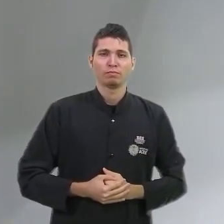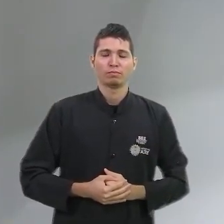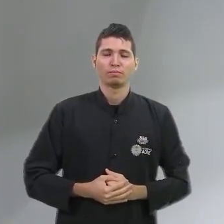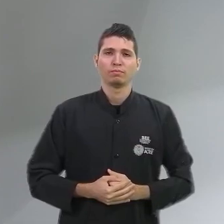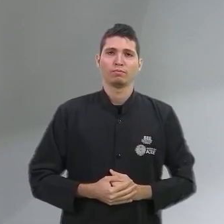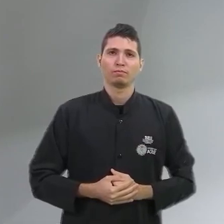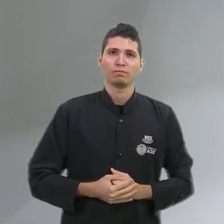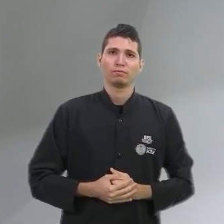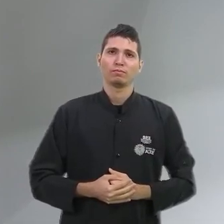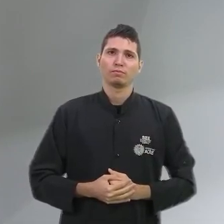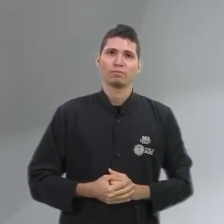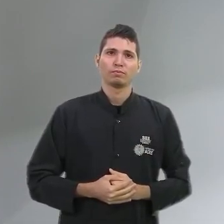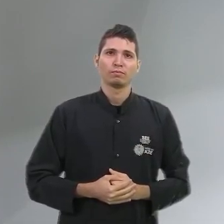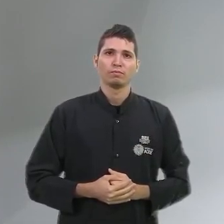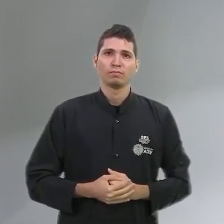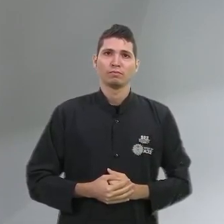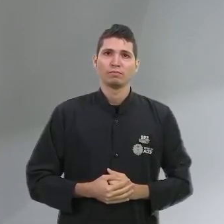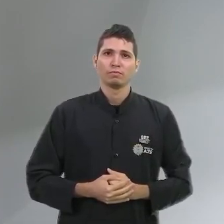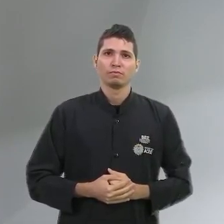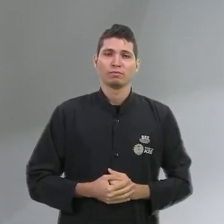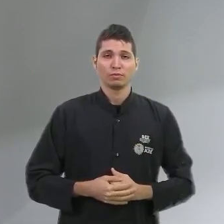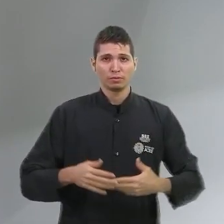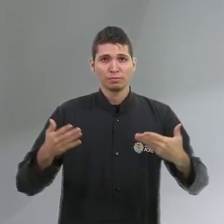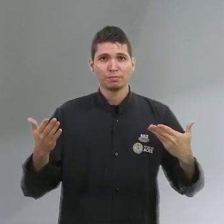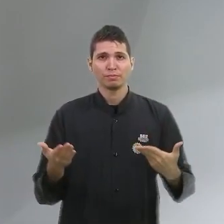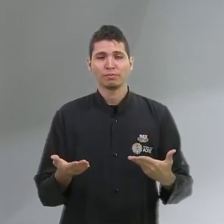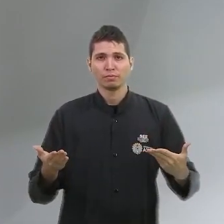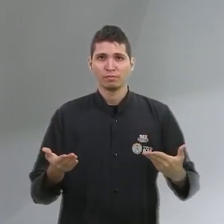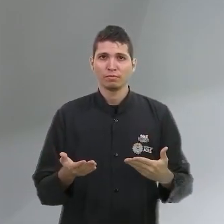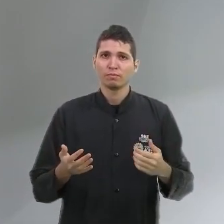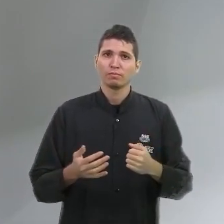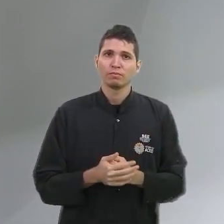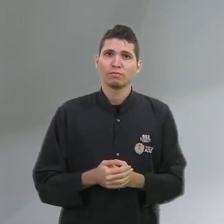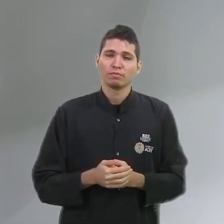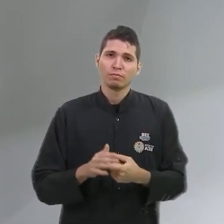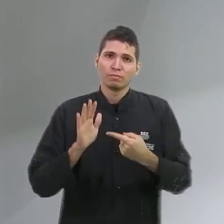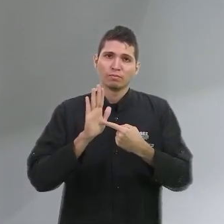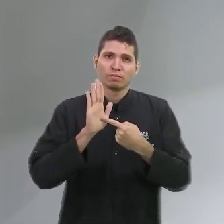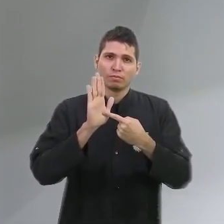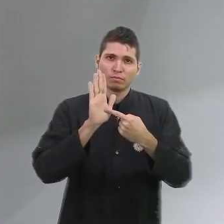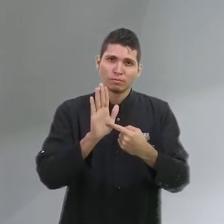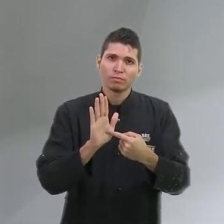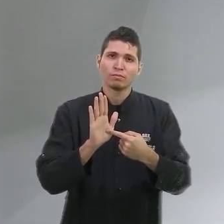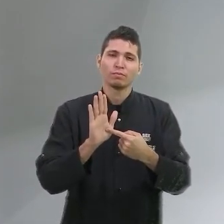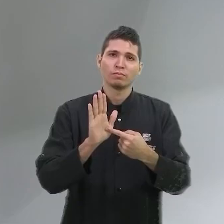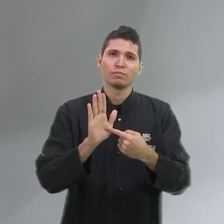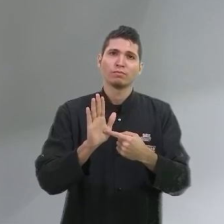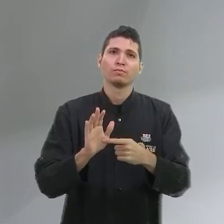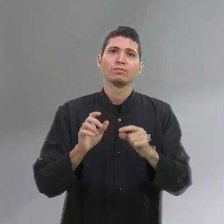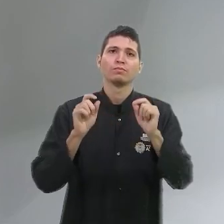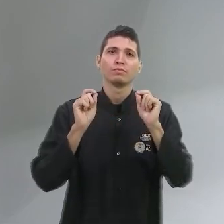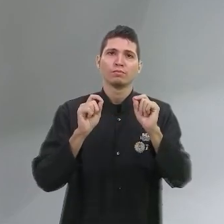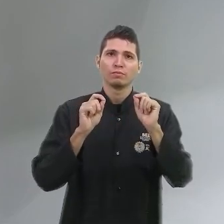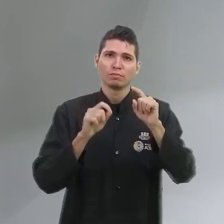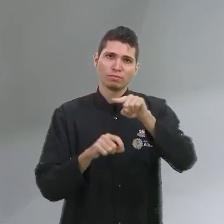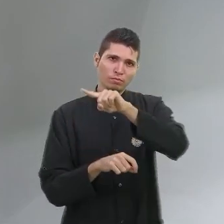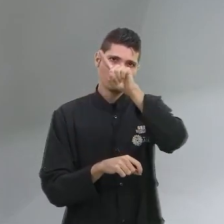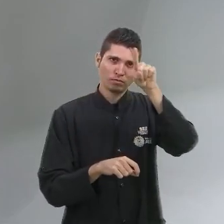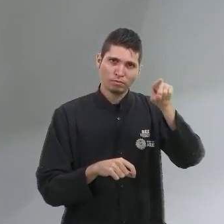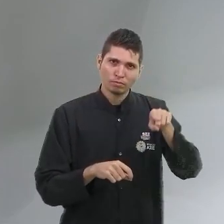Ok, então, nessa aula, nós determinamos, ou melhor, definimos o que é o círculo